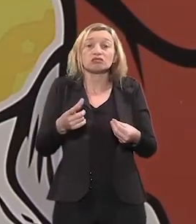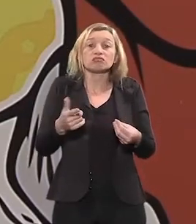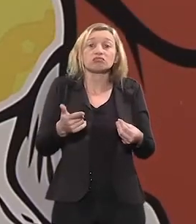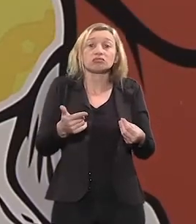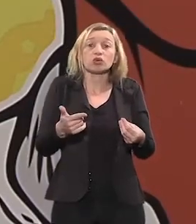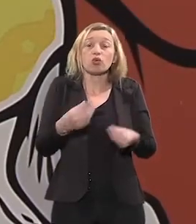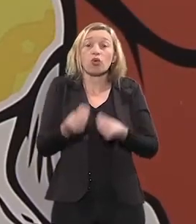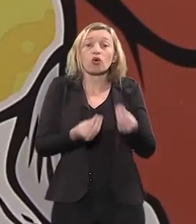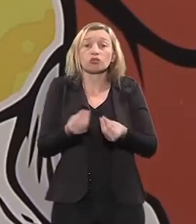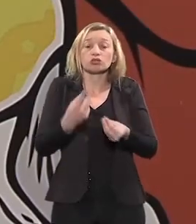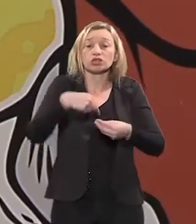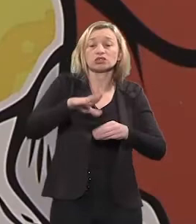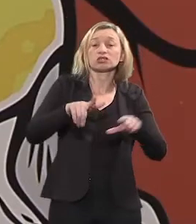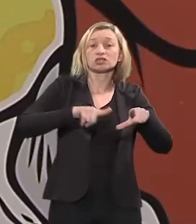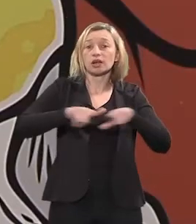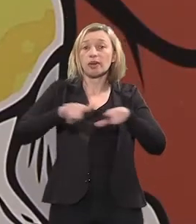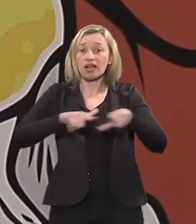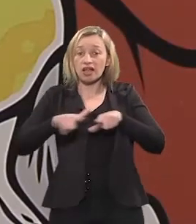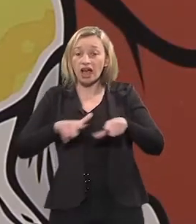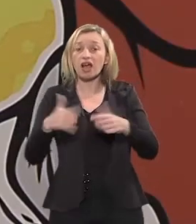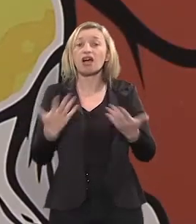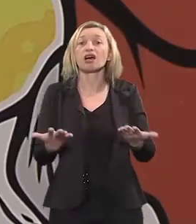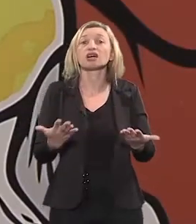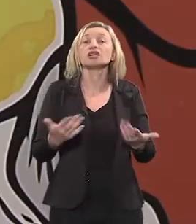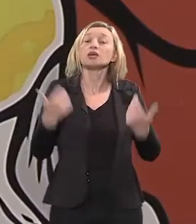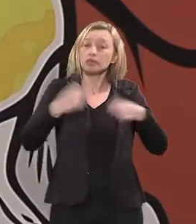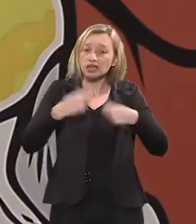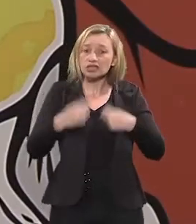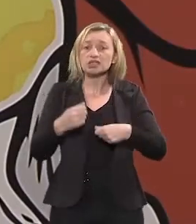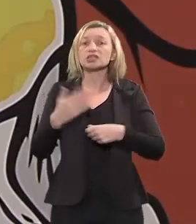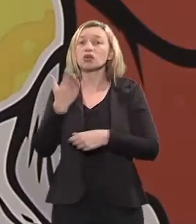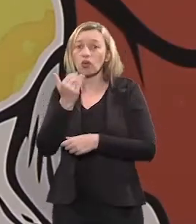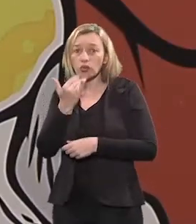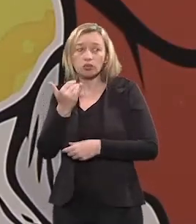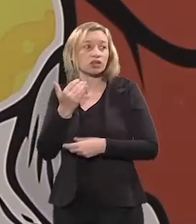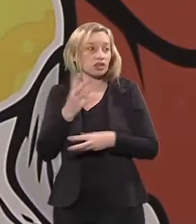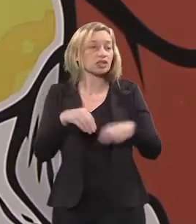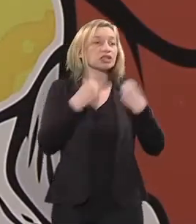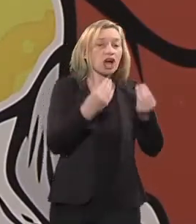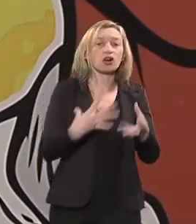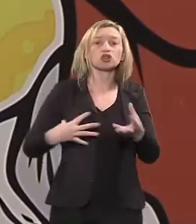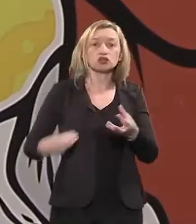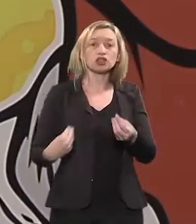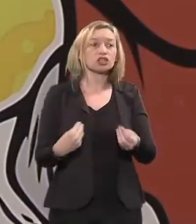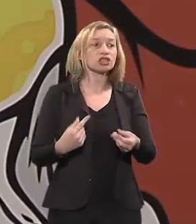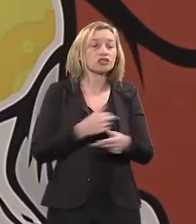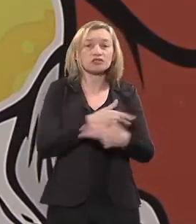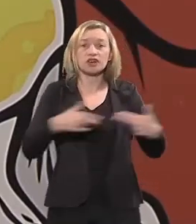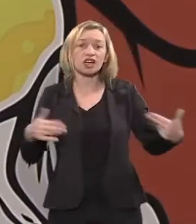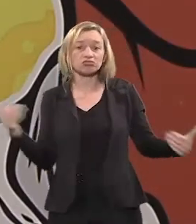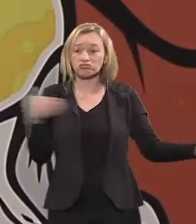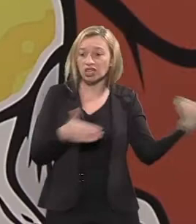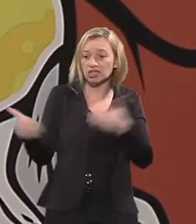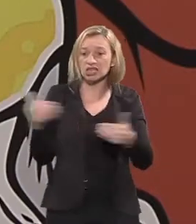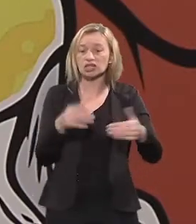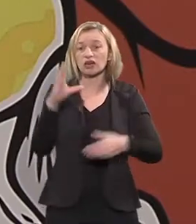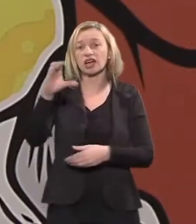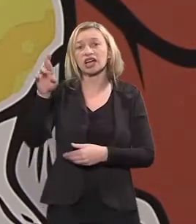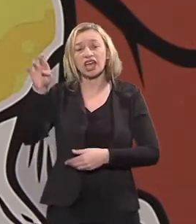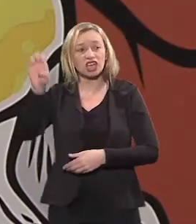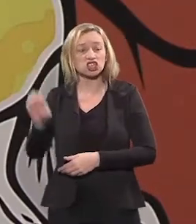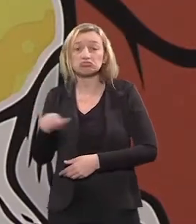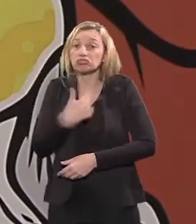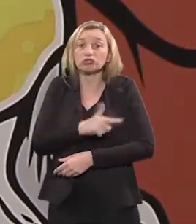um bom trabalho, ela não consegue uma boa remuneração, ela tem que alimentar os filhos e muitas sequer têm acesso à creche. Então ela